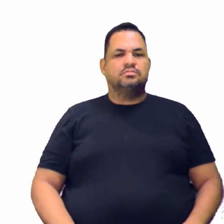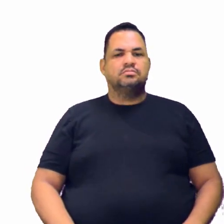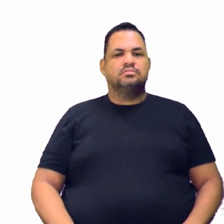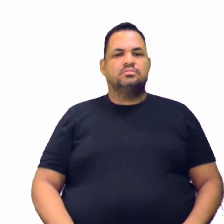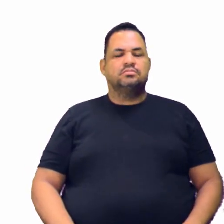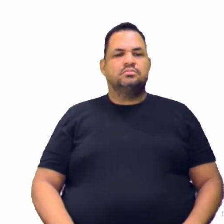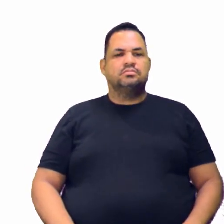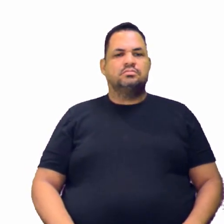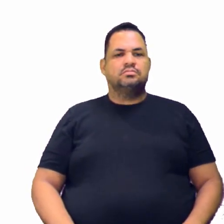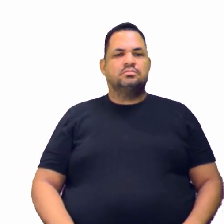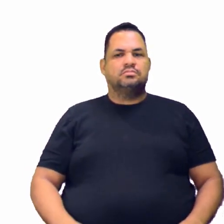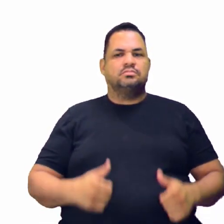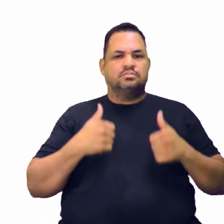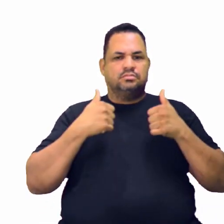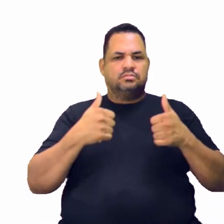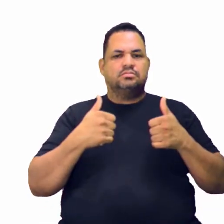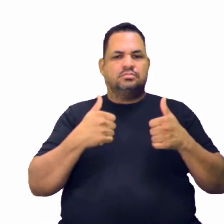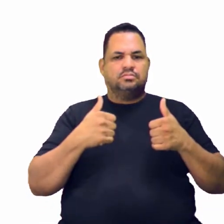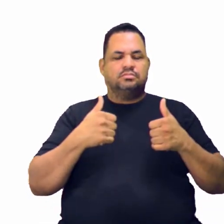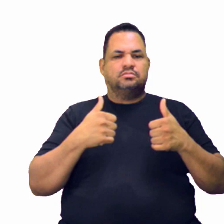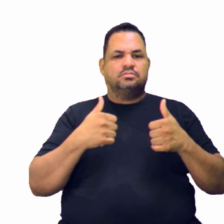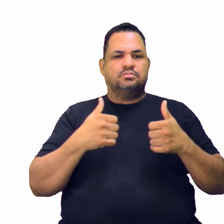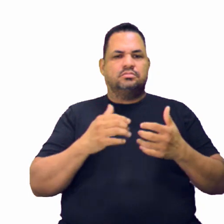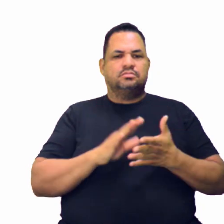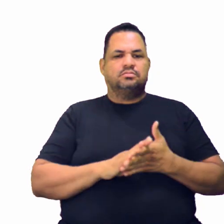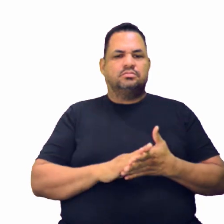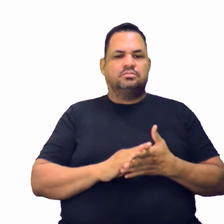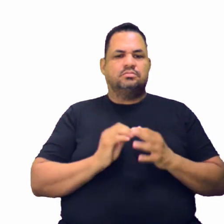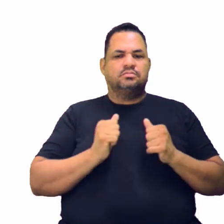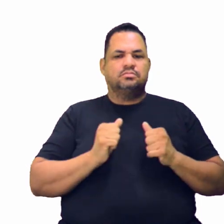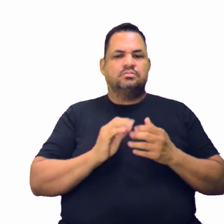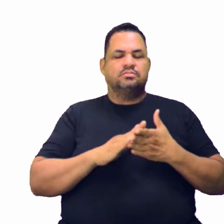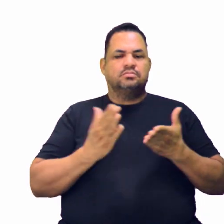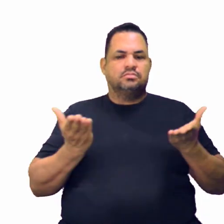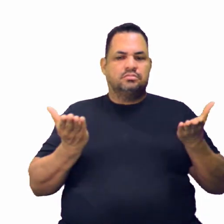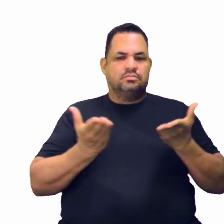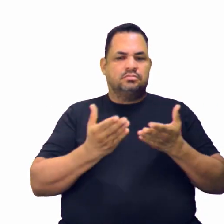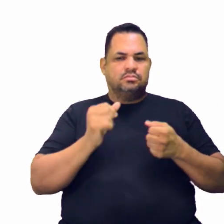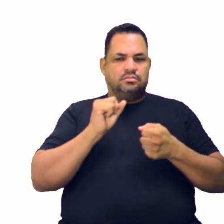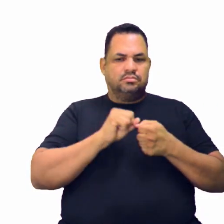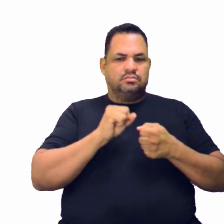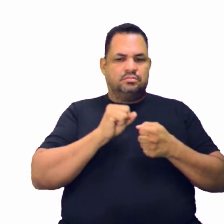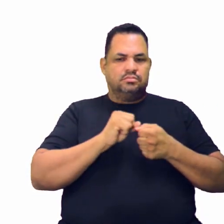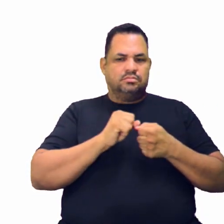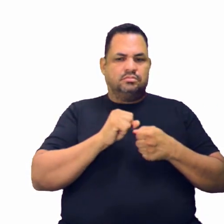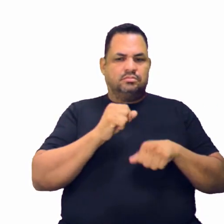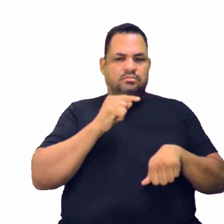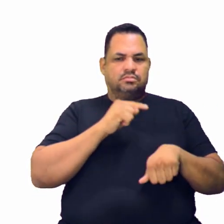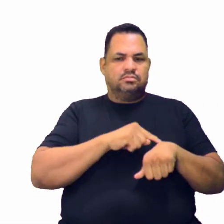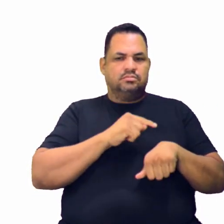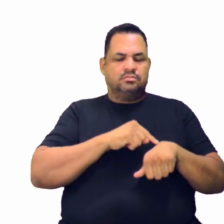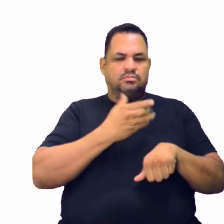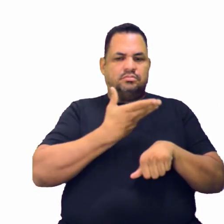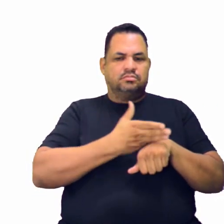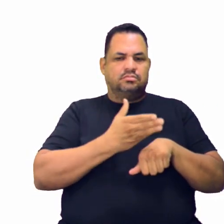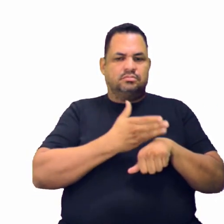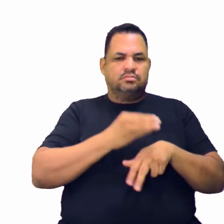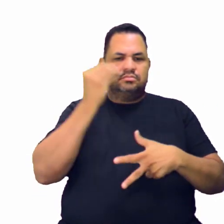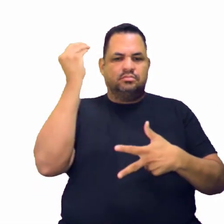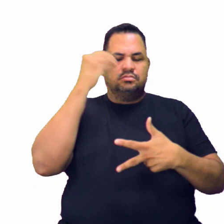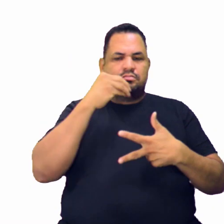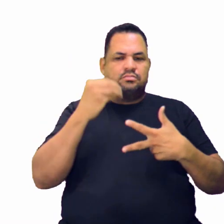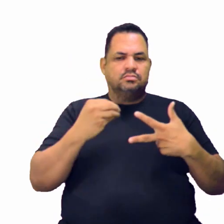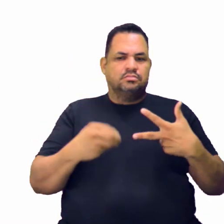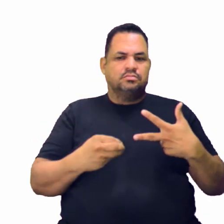antagonismo. Beleza? A primeira parte da atividade ok. Agora bora para o nosso momento do treino, que é o Se Liga